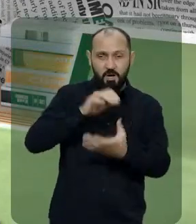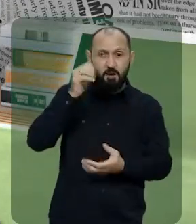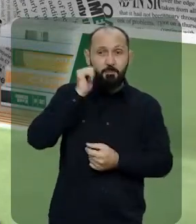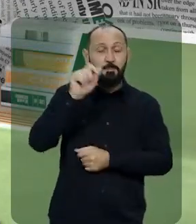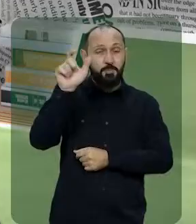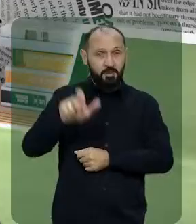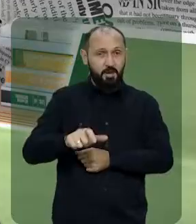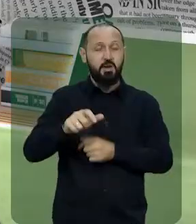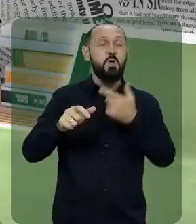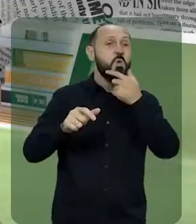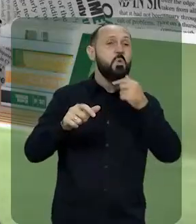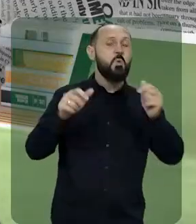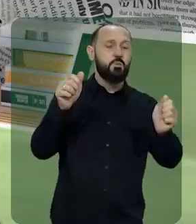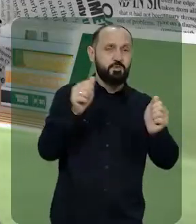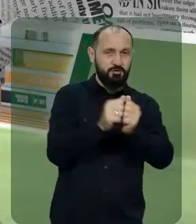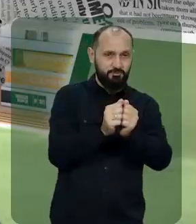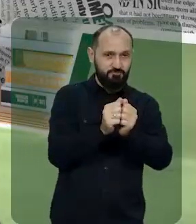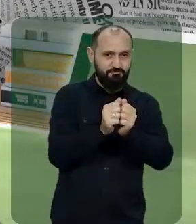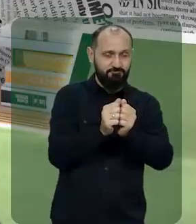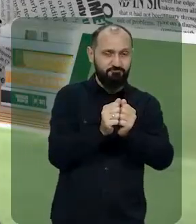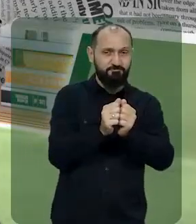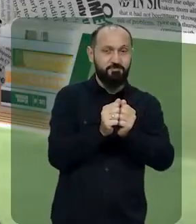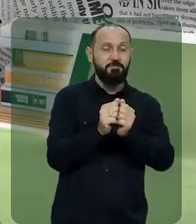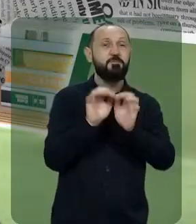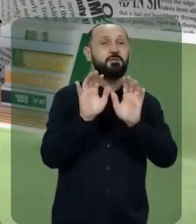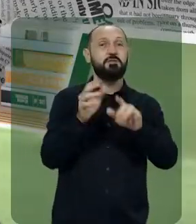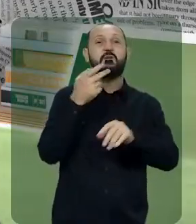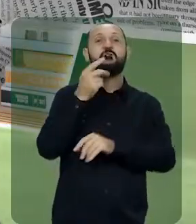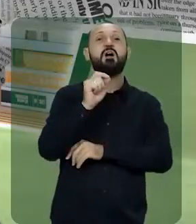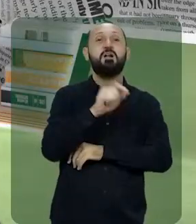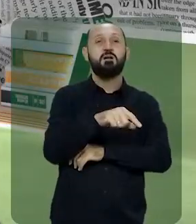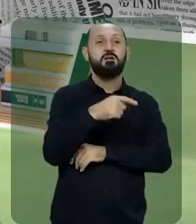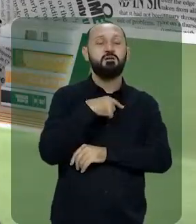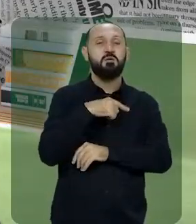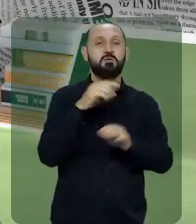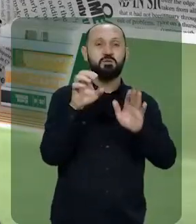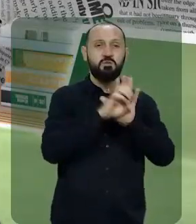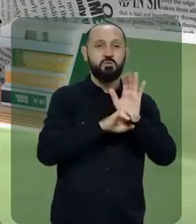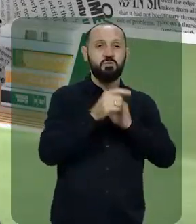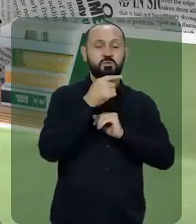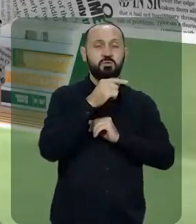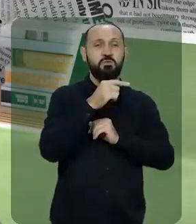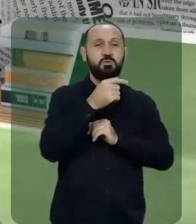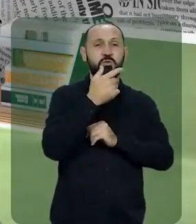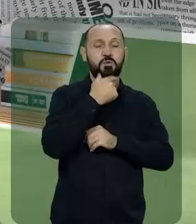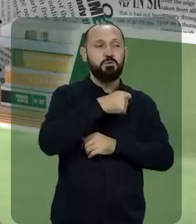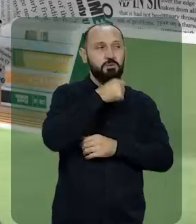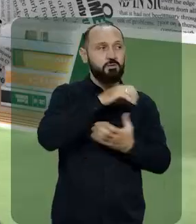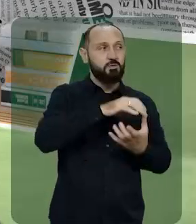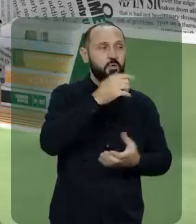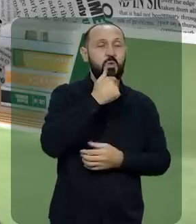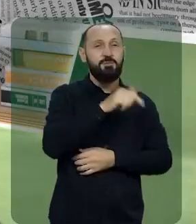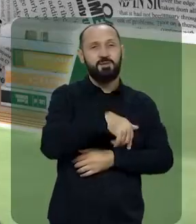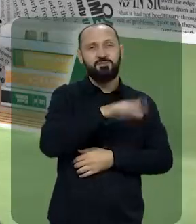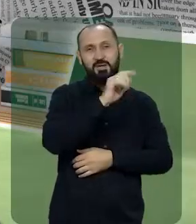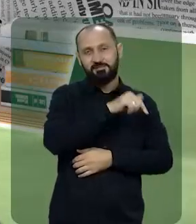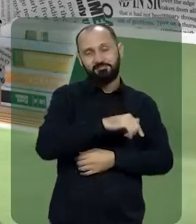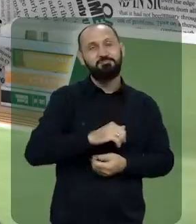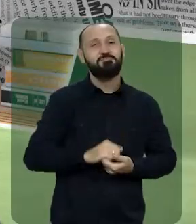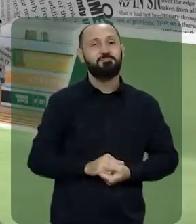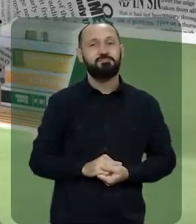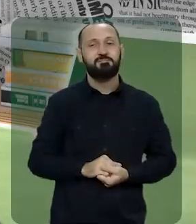é muita coisa, porque quando vai pessoa idosa, você inclui. Quando diz pessoa idosa, a mulher idosa e o